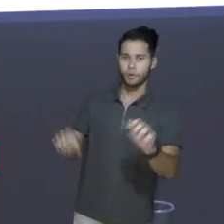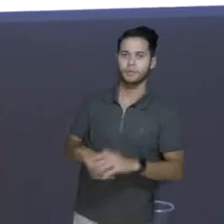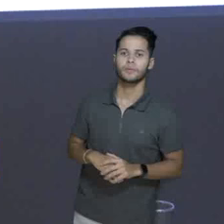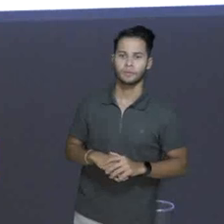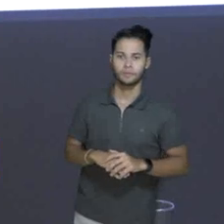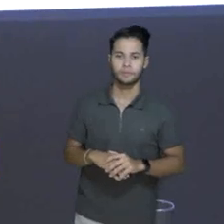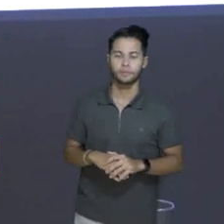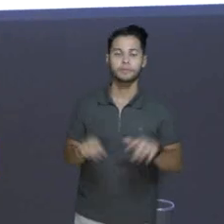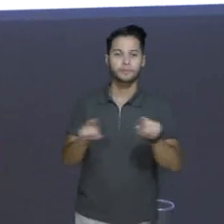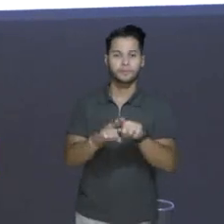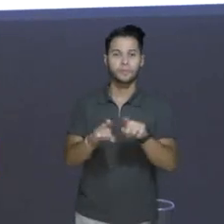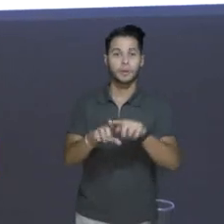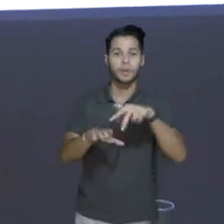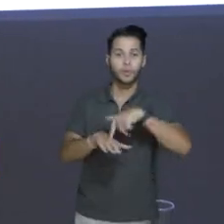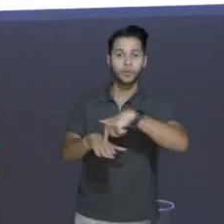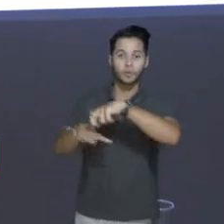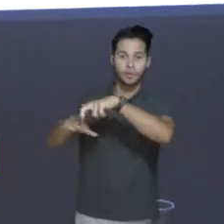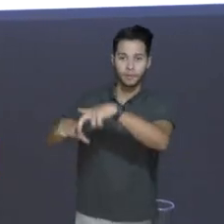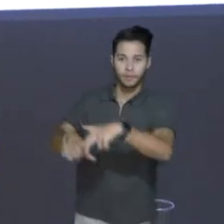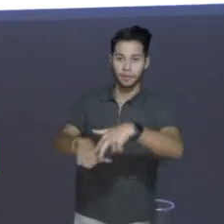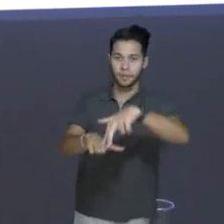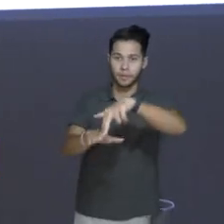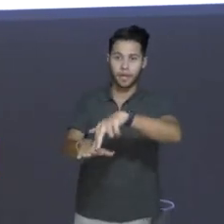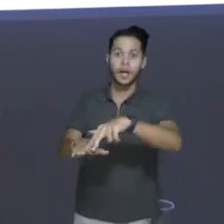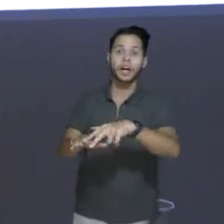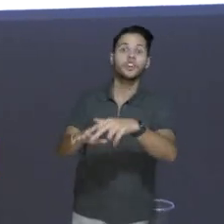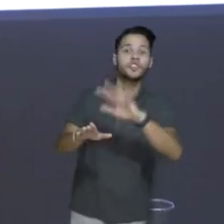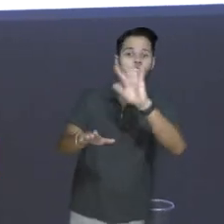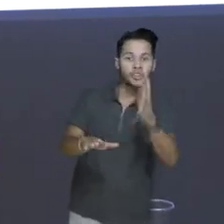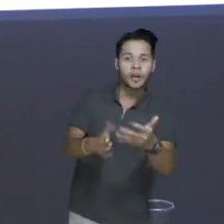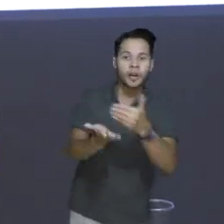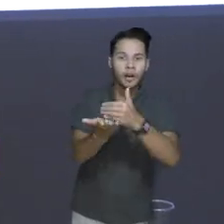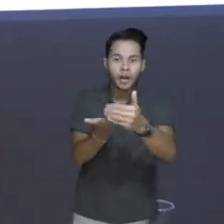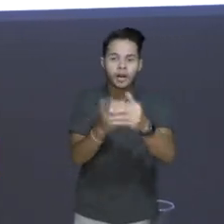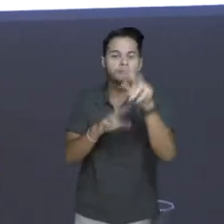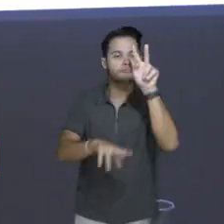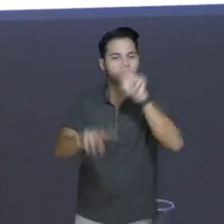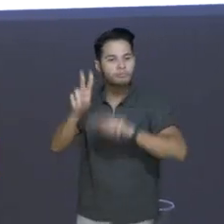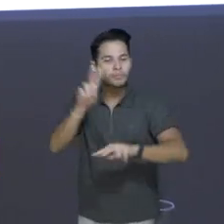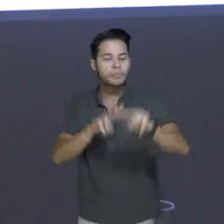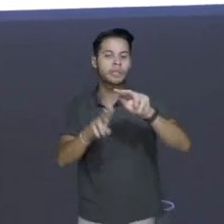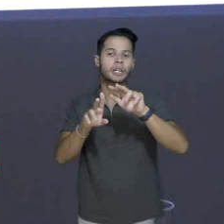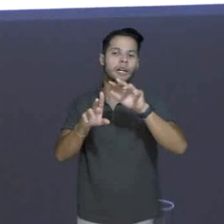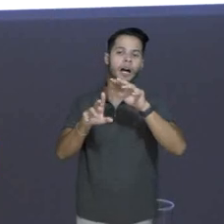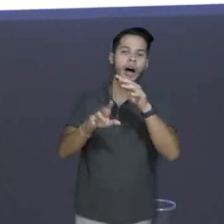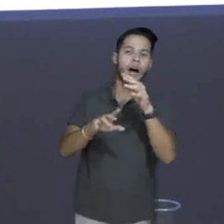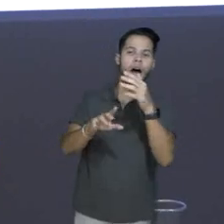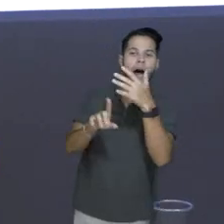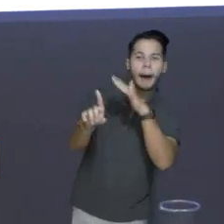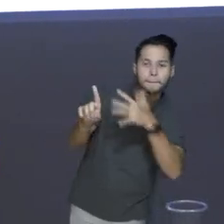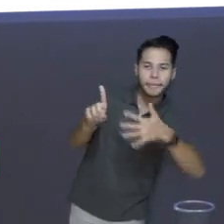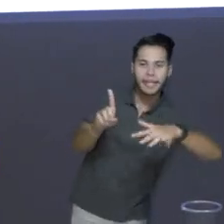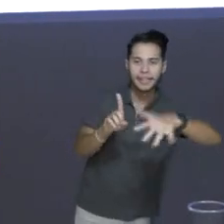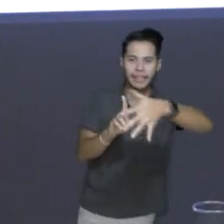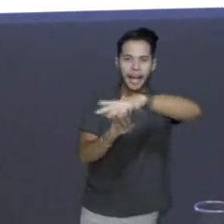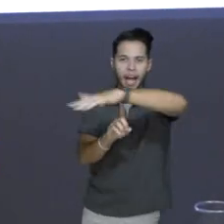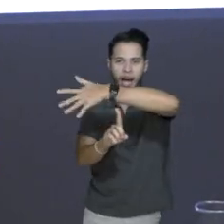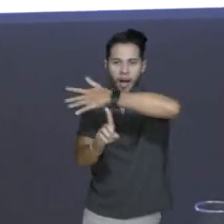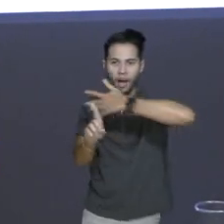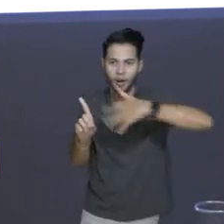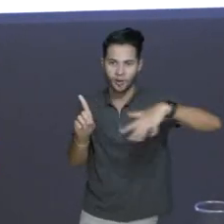já nasceu com uma imagem de ambientalista Apesar de sua indústria ser uma das Indústrias que mais gera